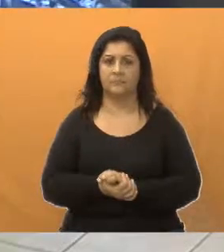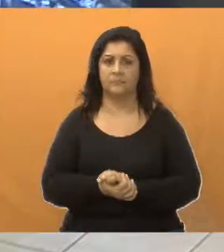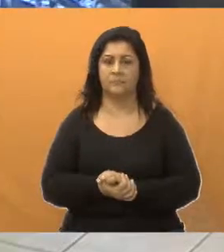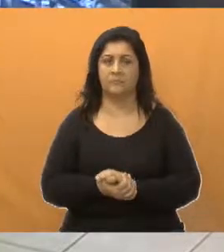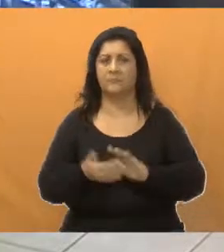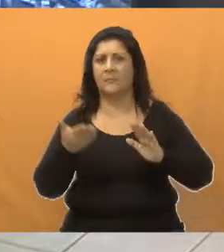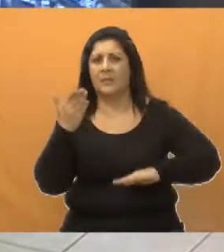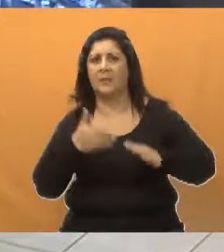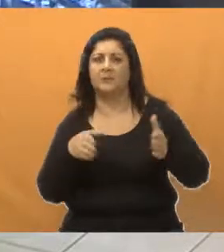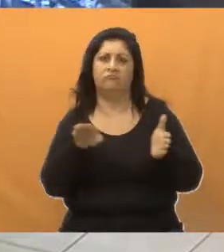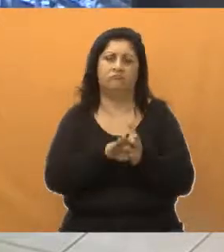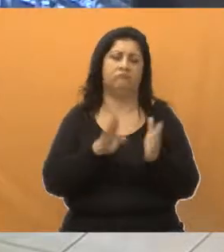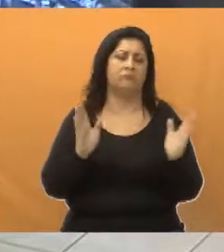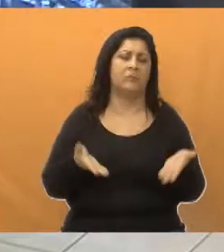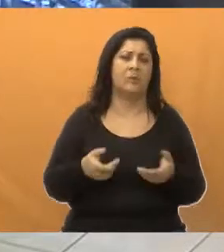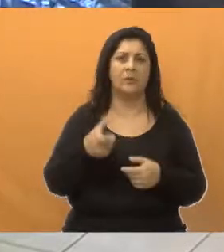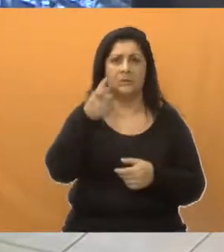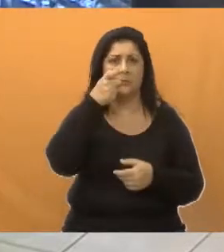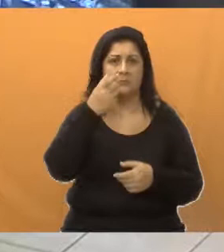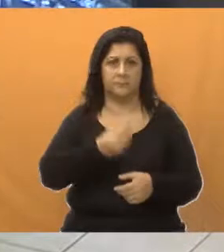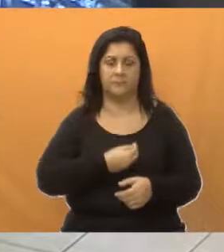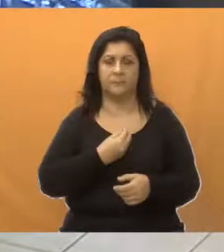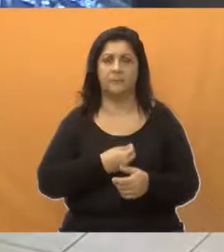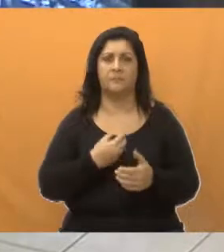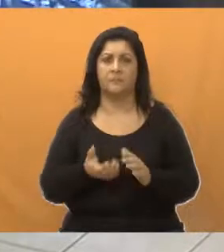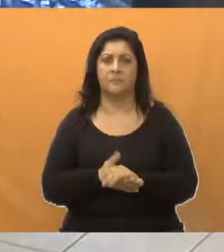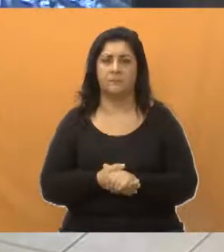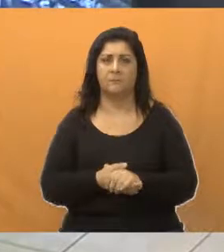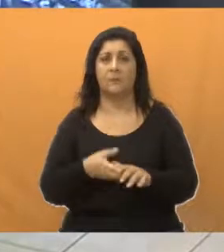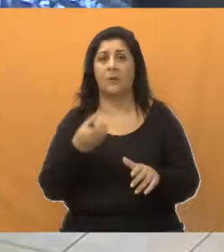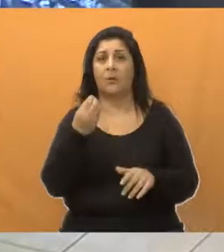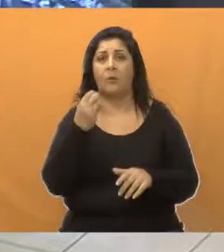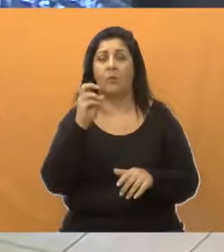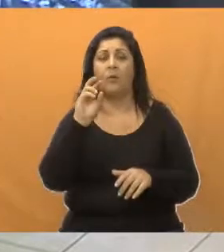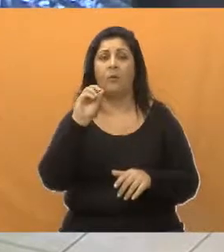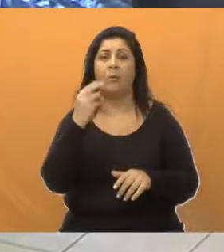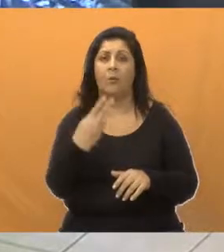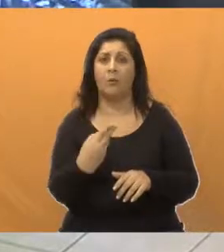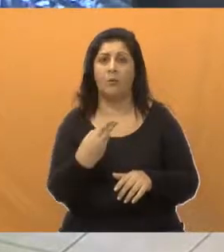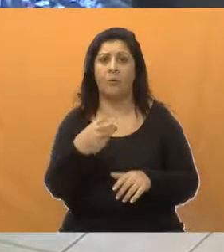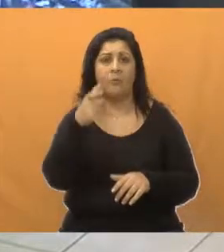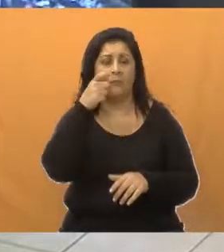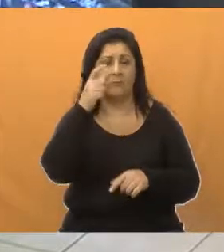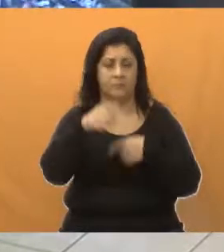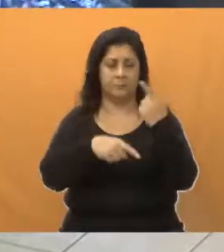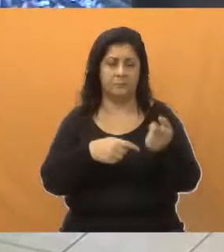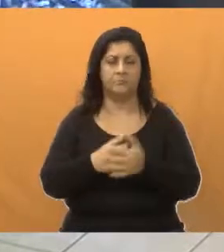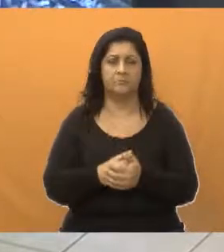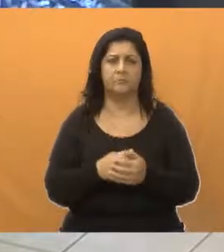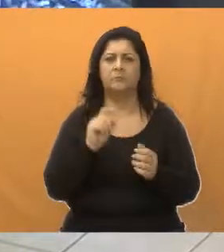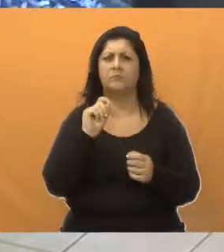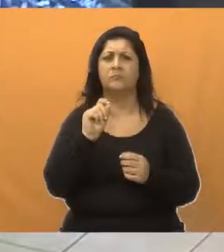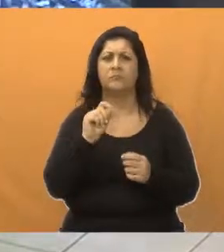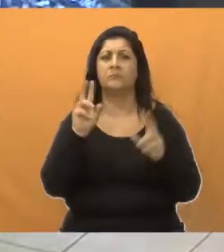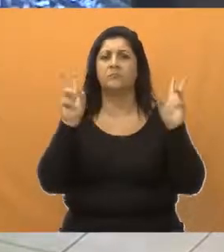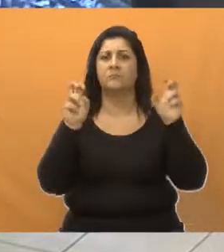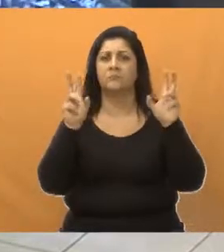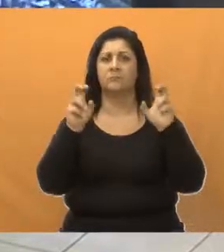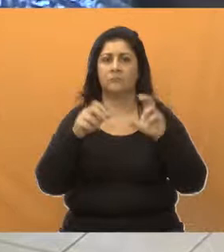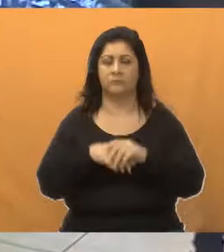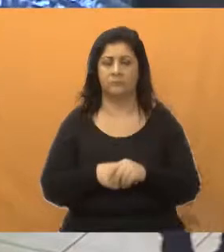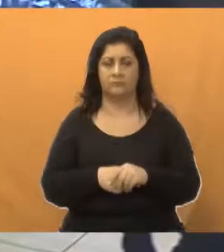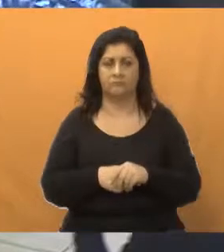Talvez você chegou agora, está assistindo aí ao vivo, ou vai ver esse reprise. O que nós estamos tratando aqui? Nós estamos